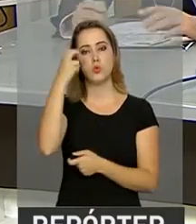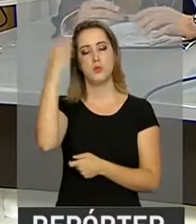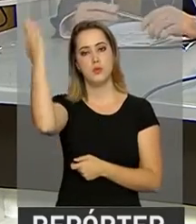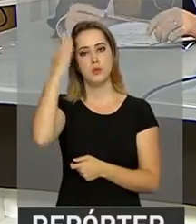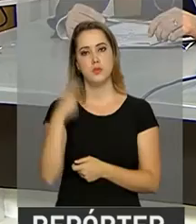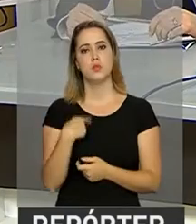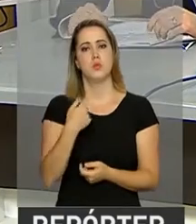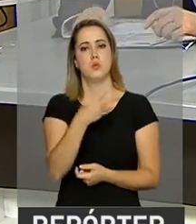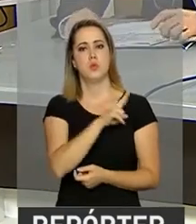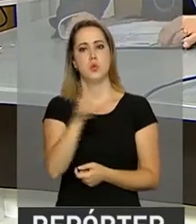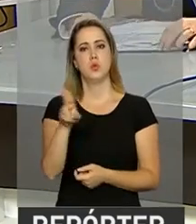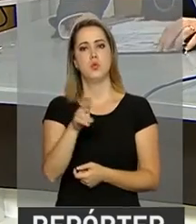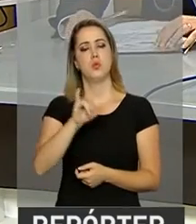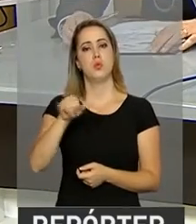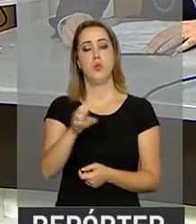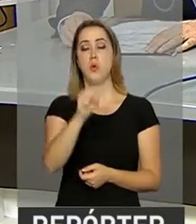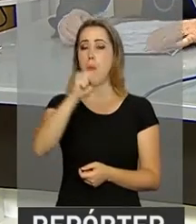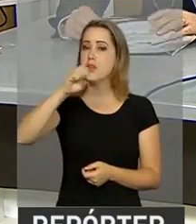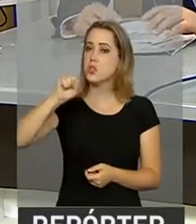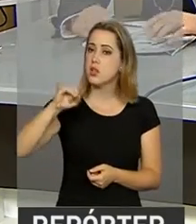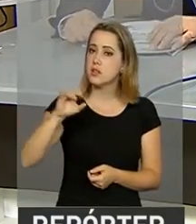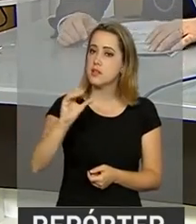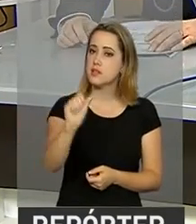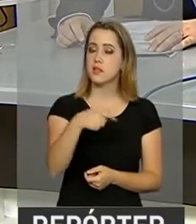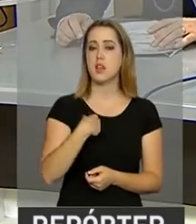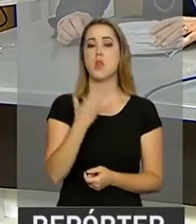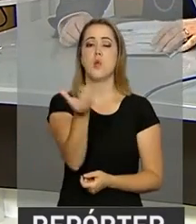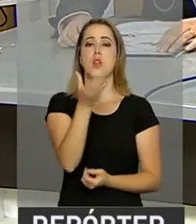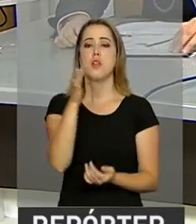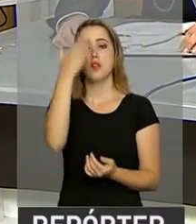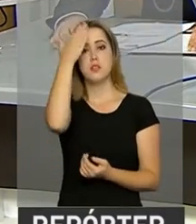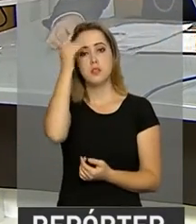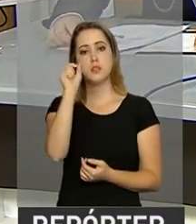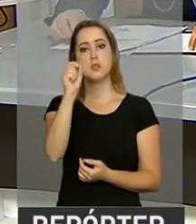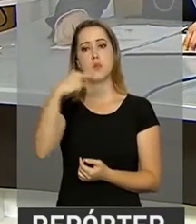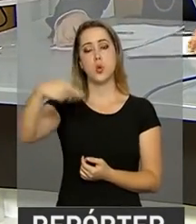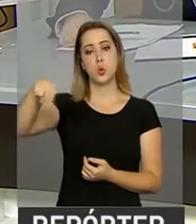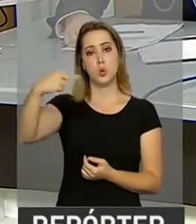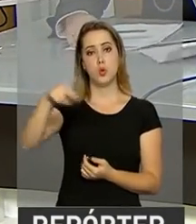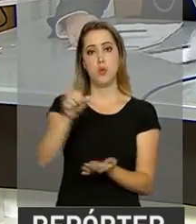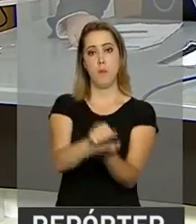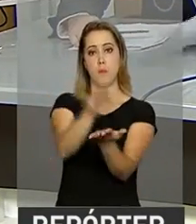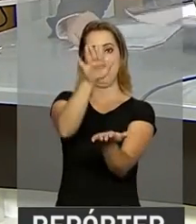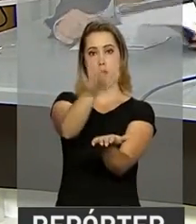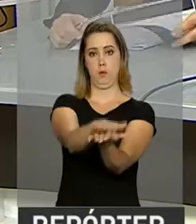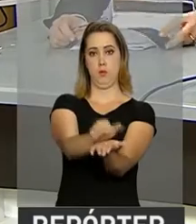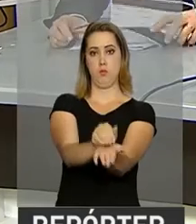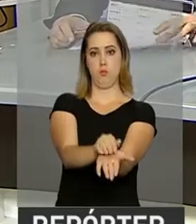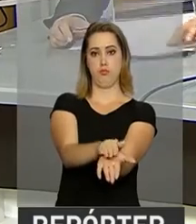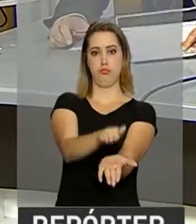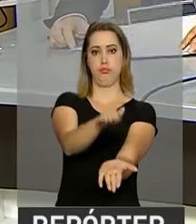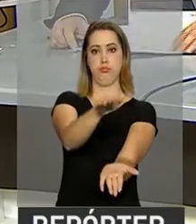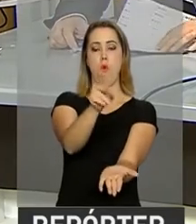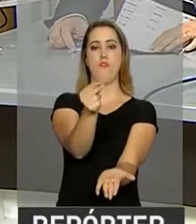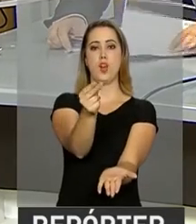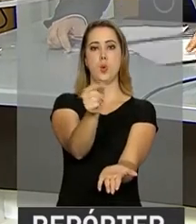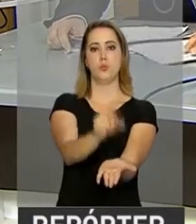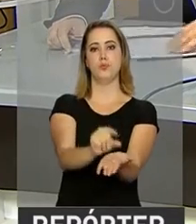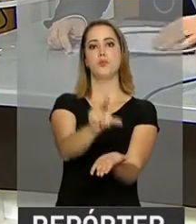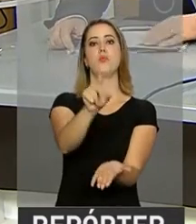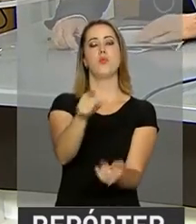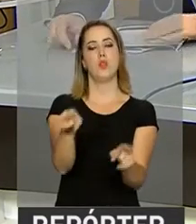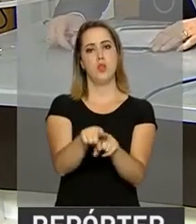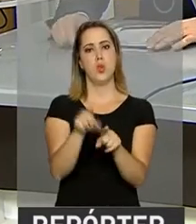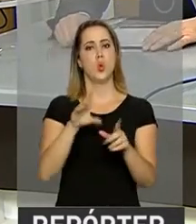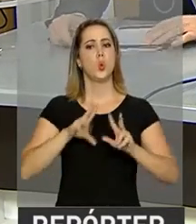fala é Jéssica, eu sou de Brasília e eu queria saber, em novembro teve um aumento nas multas e eu gostaria de saber se esse valor vale tanto